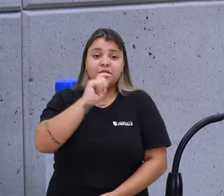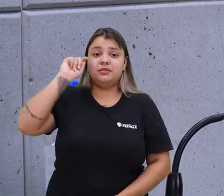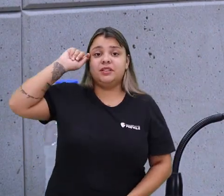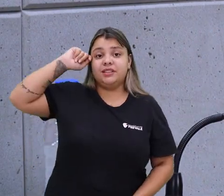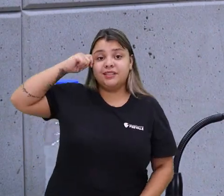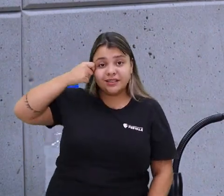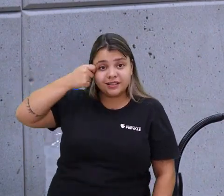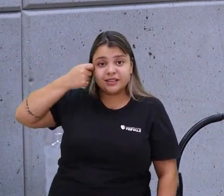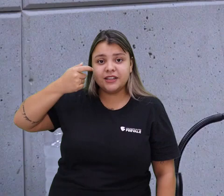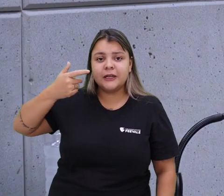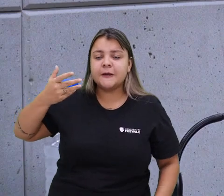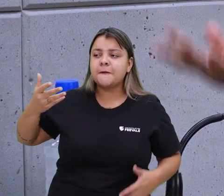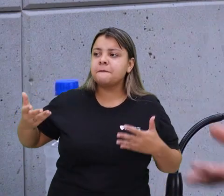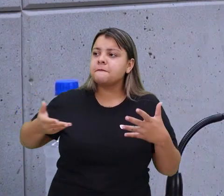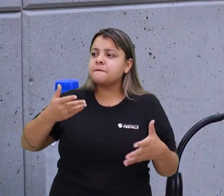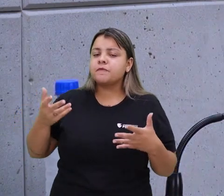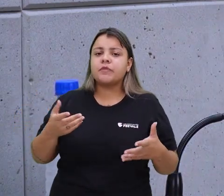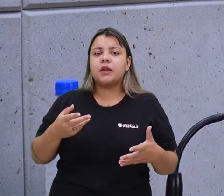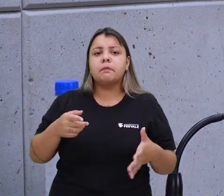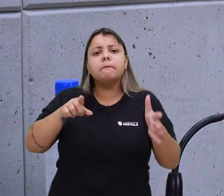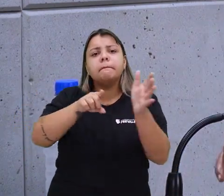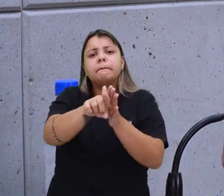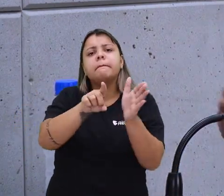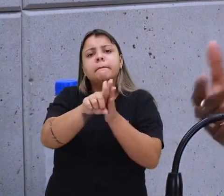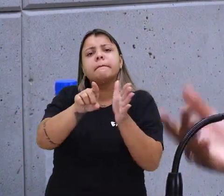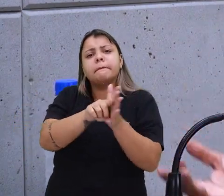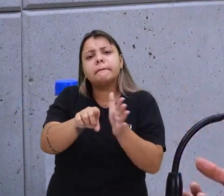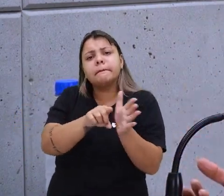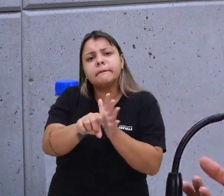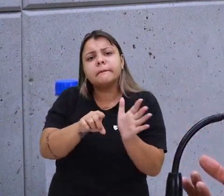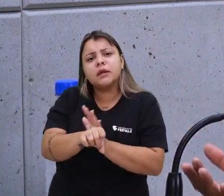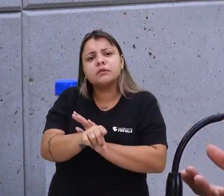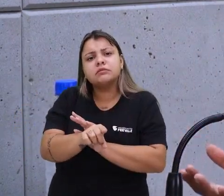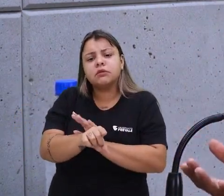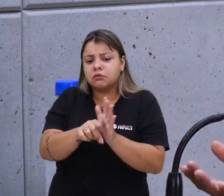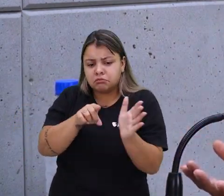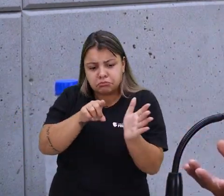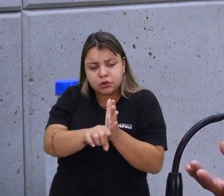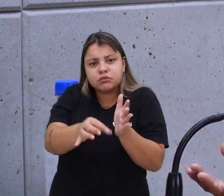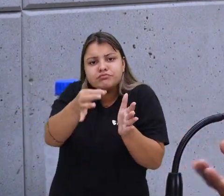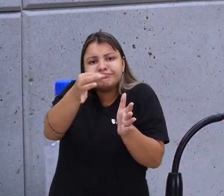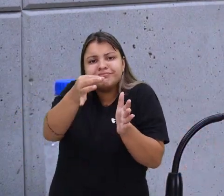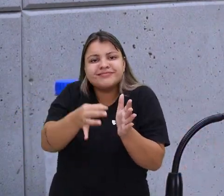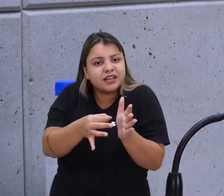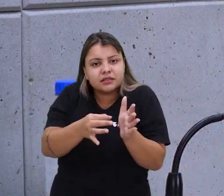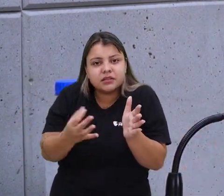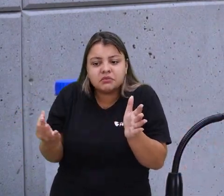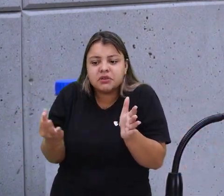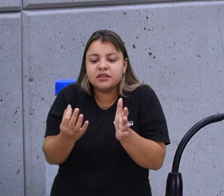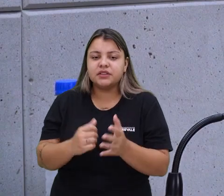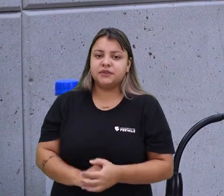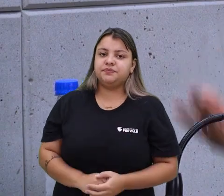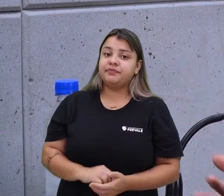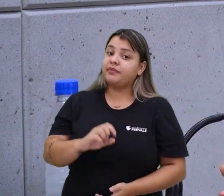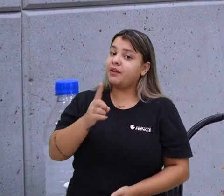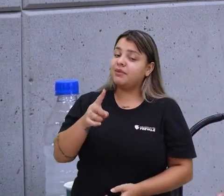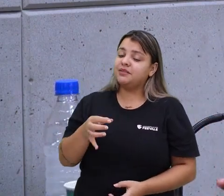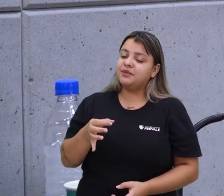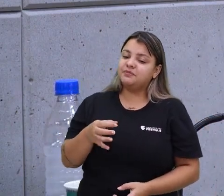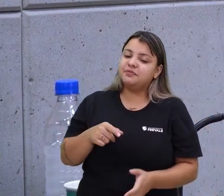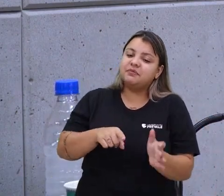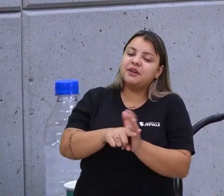Negra né que fazia que questionamentos super coerentes sim né mas que não agradava que não